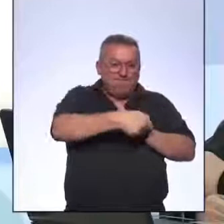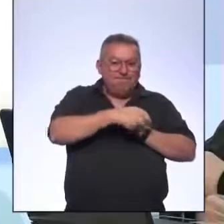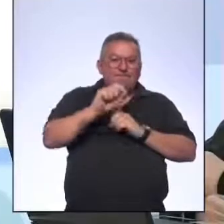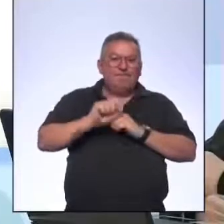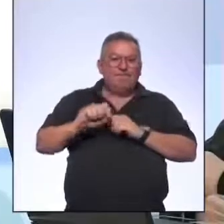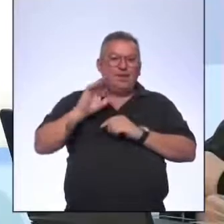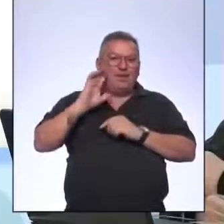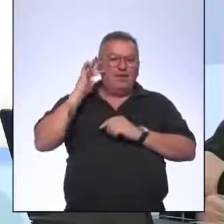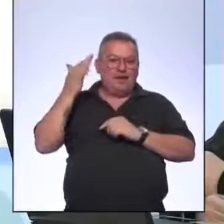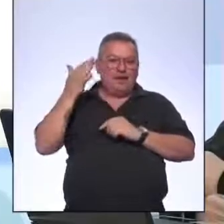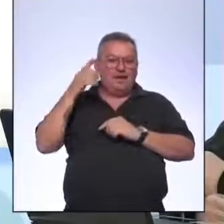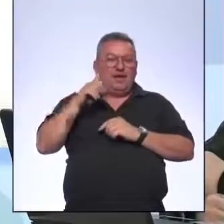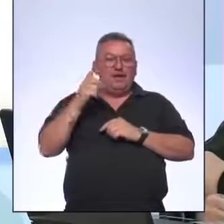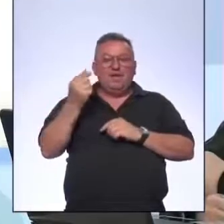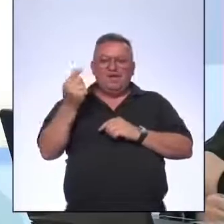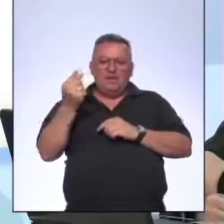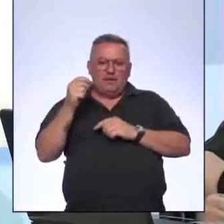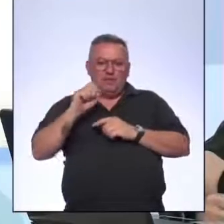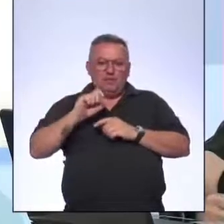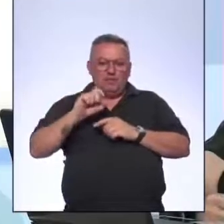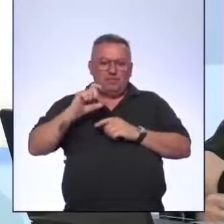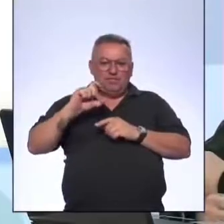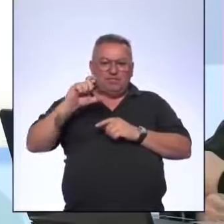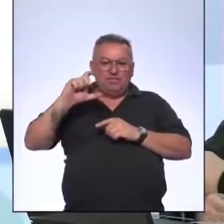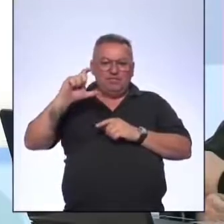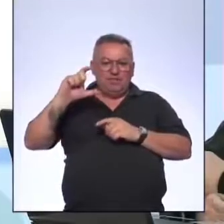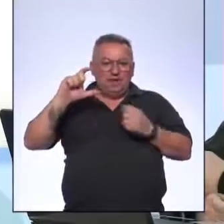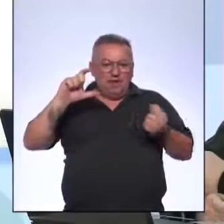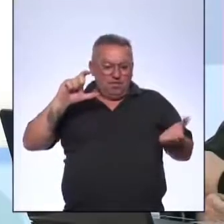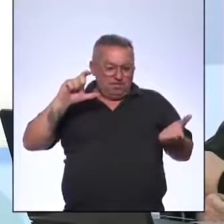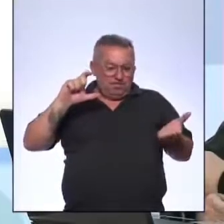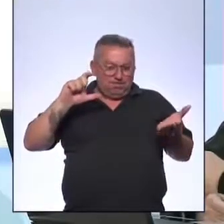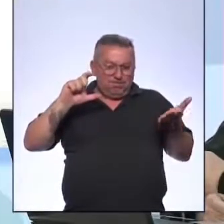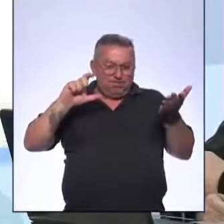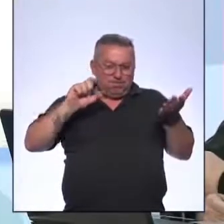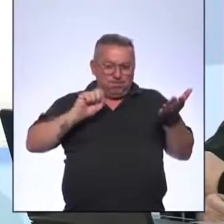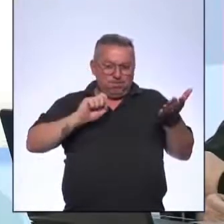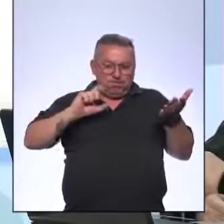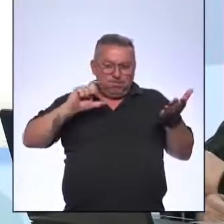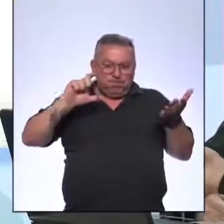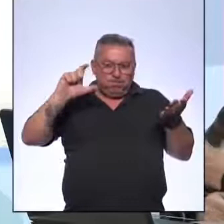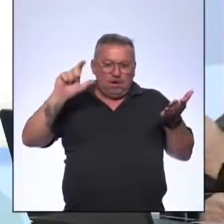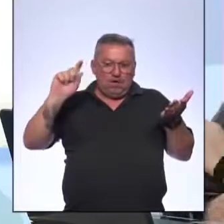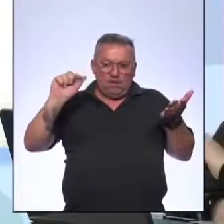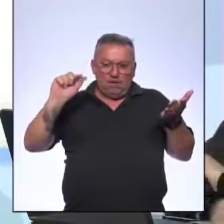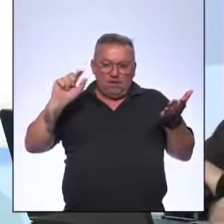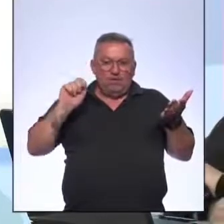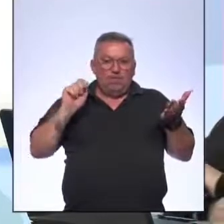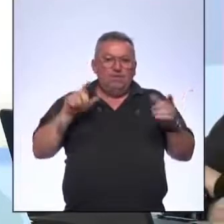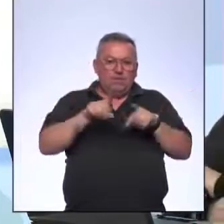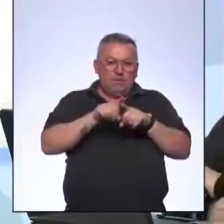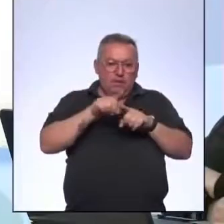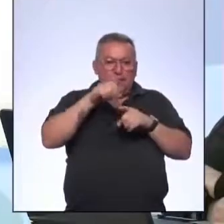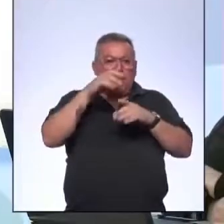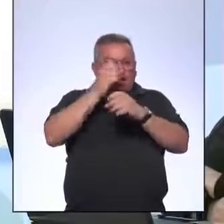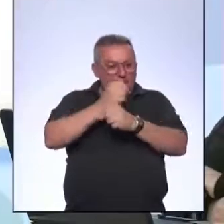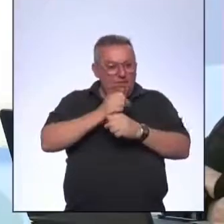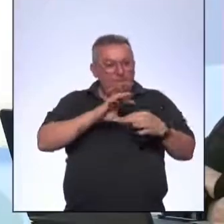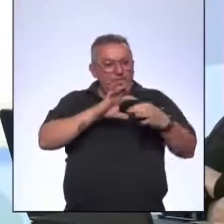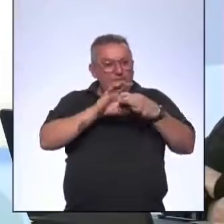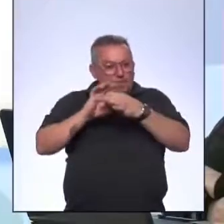automaticamente esse valor tende a aumentar também nesse e dessa